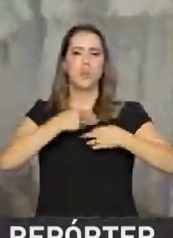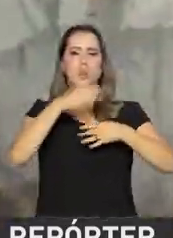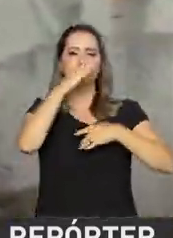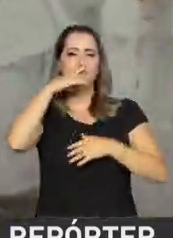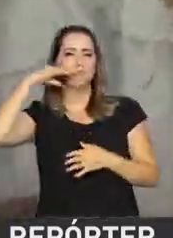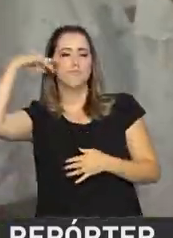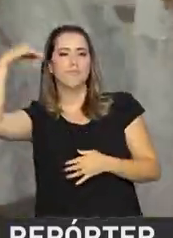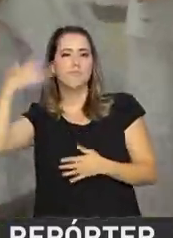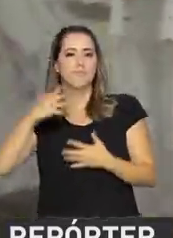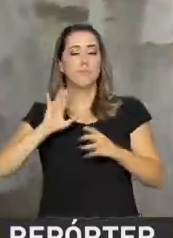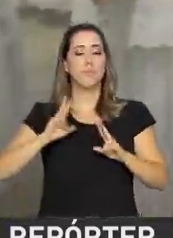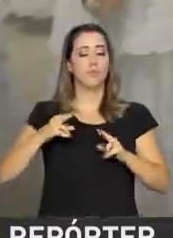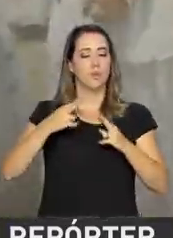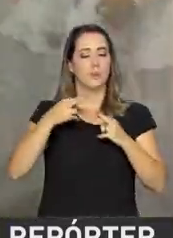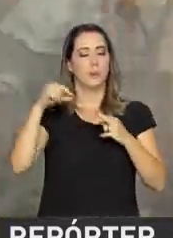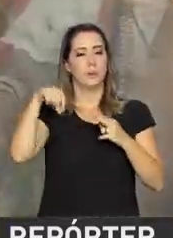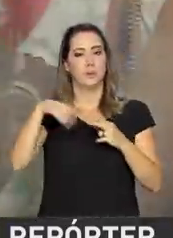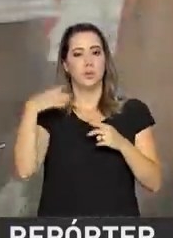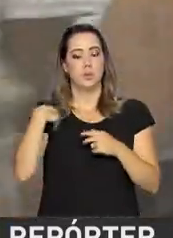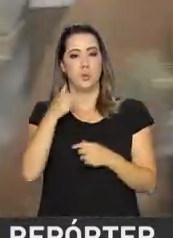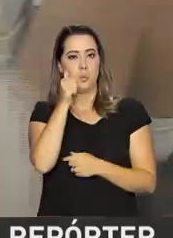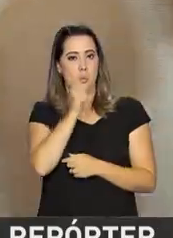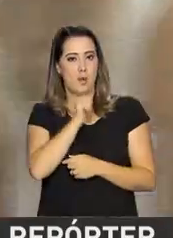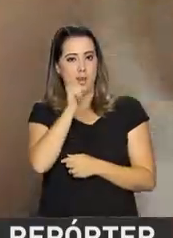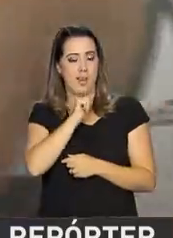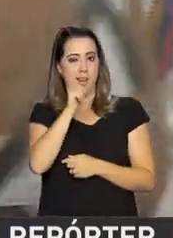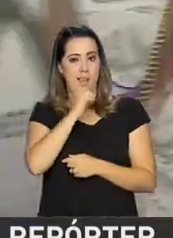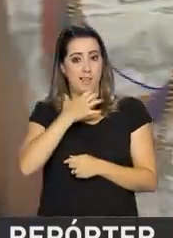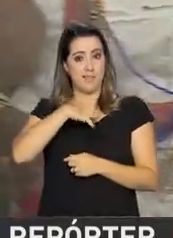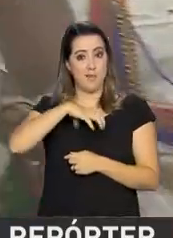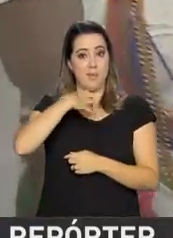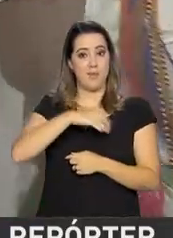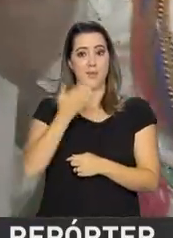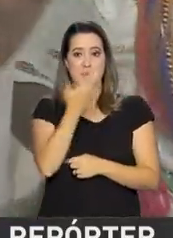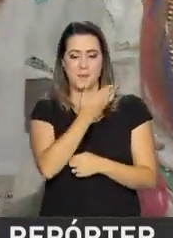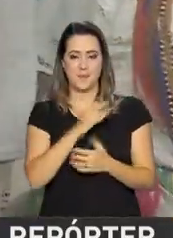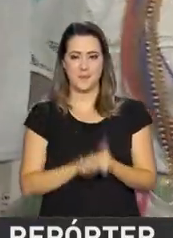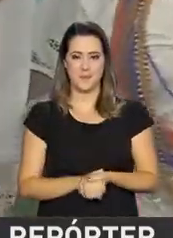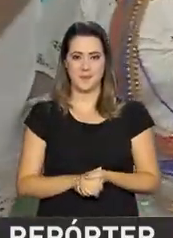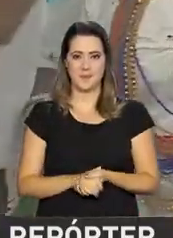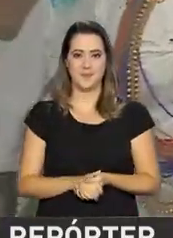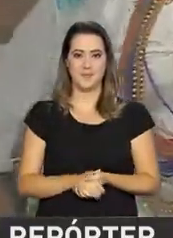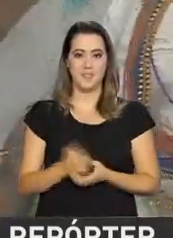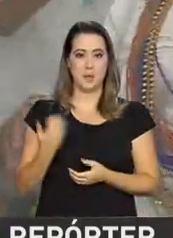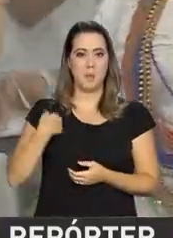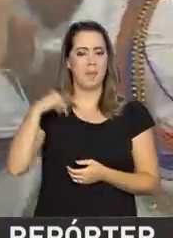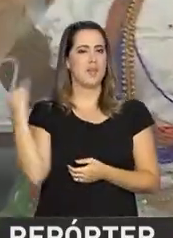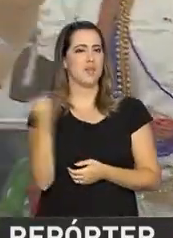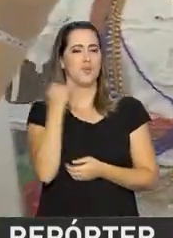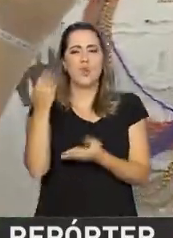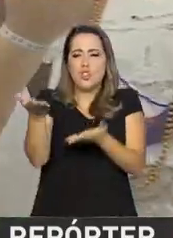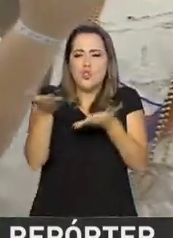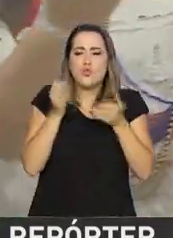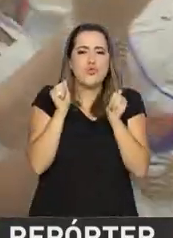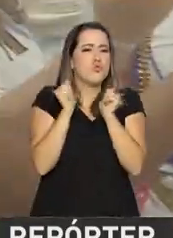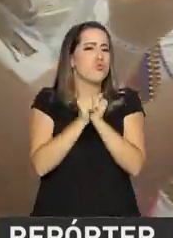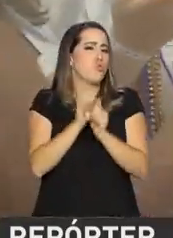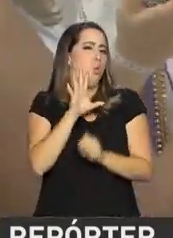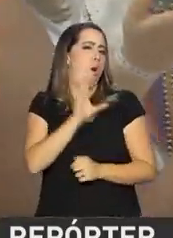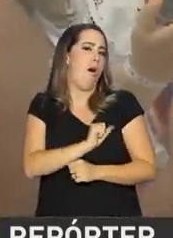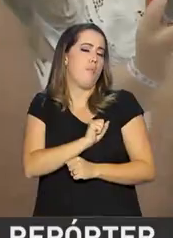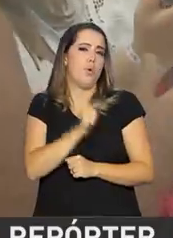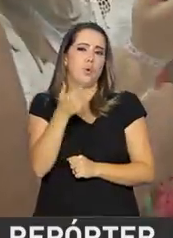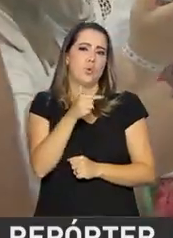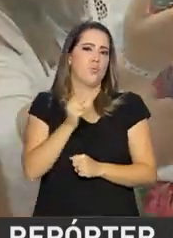baianas tipicamente enfeitadas. Mais importante é que você venha com amor, sem rancor,